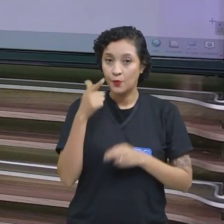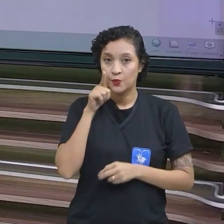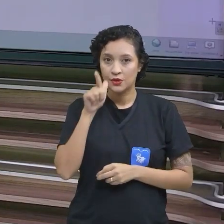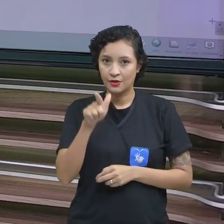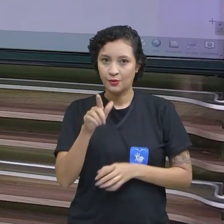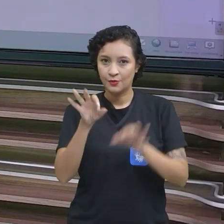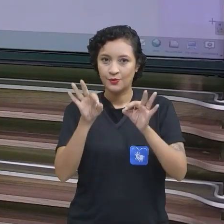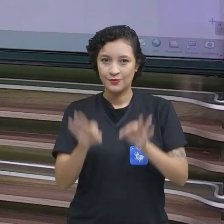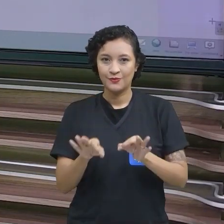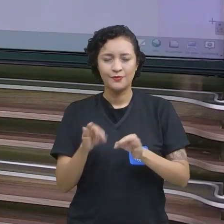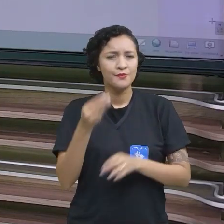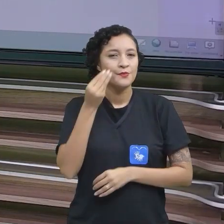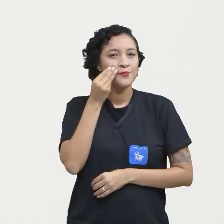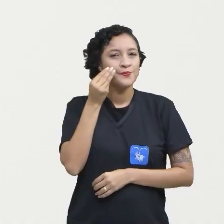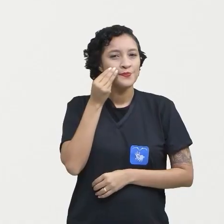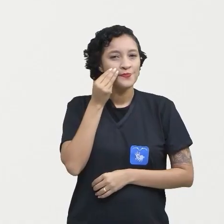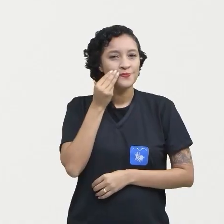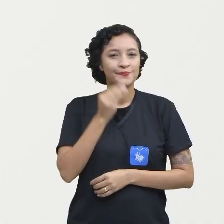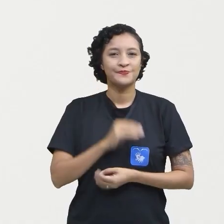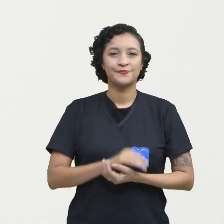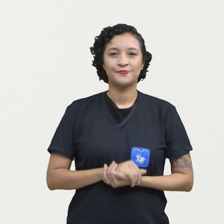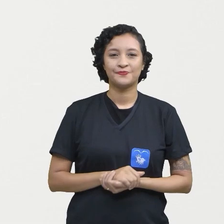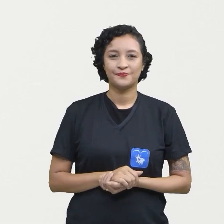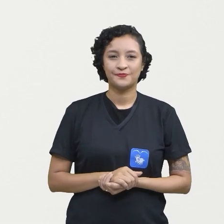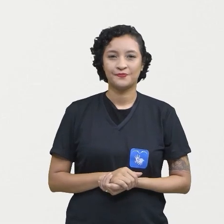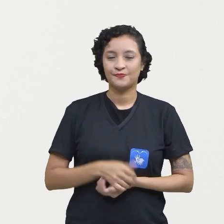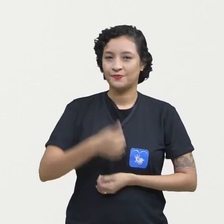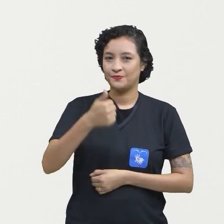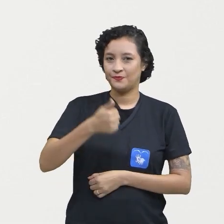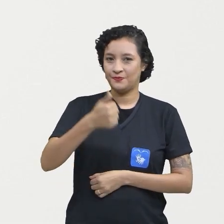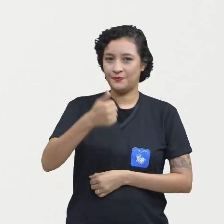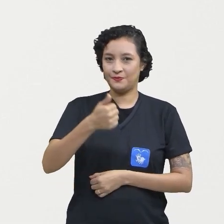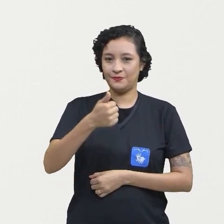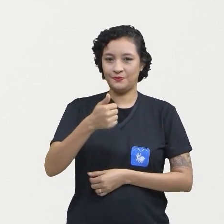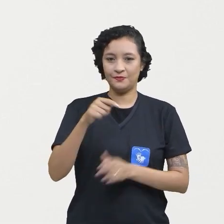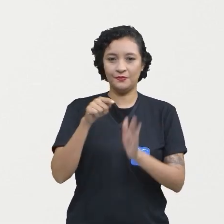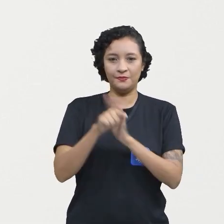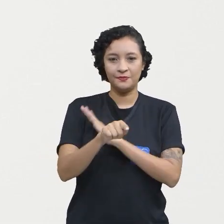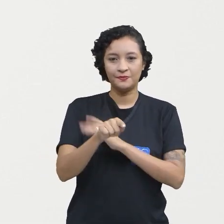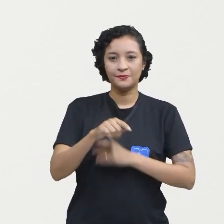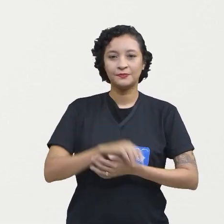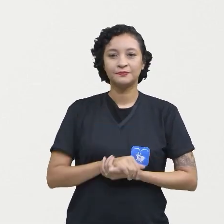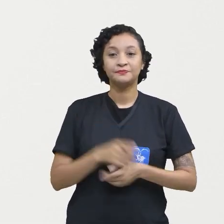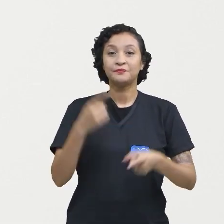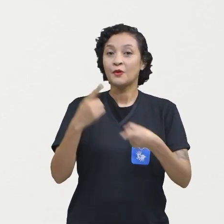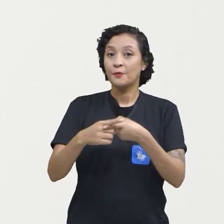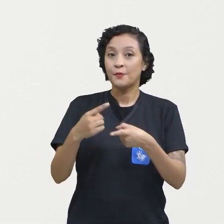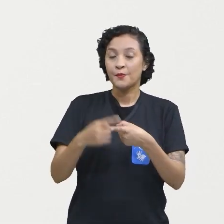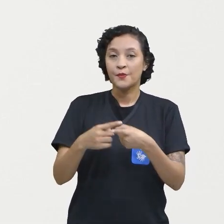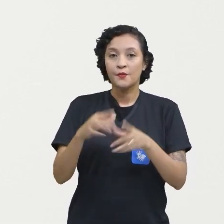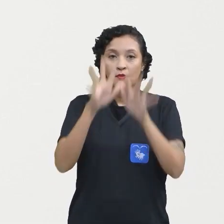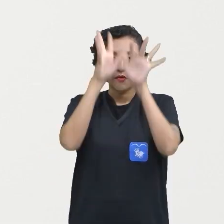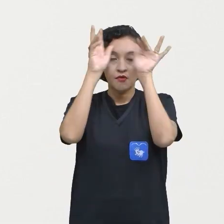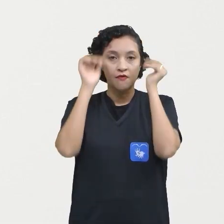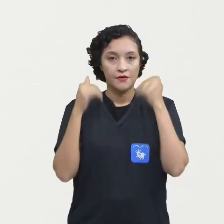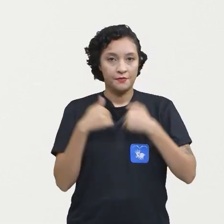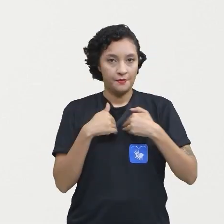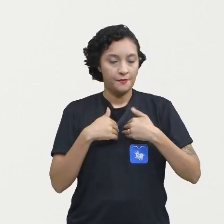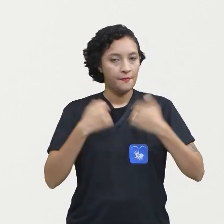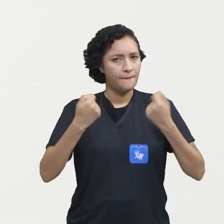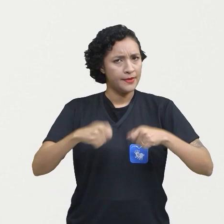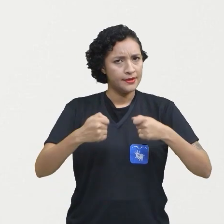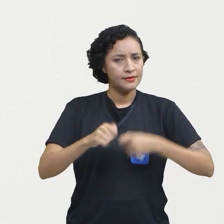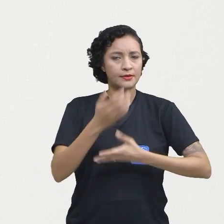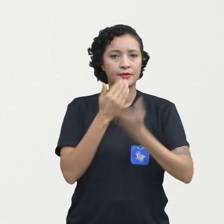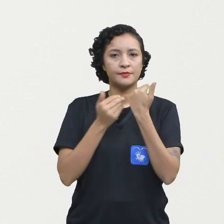Vamos verificar agora. Número 1. Por que os animais precisam se alimentar? Porque